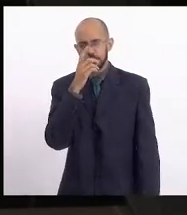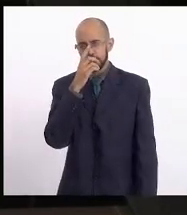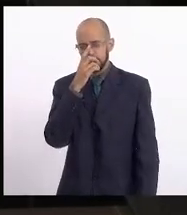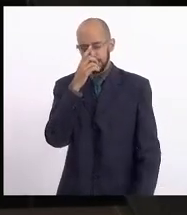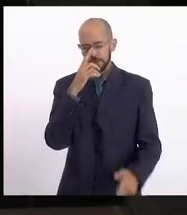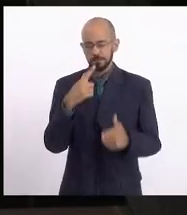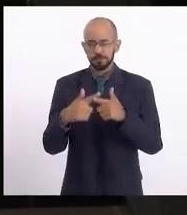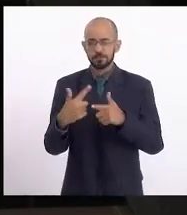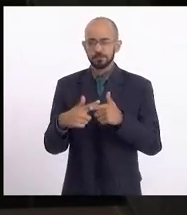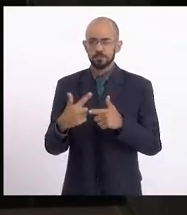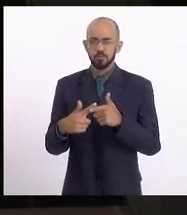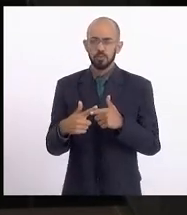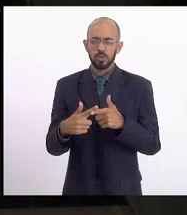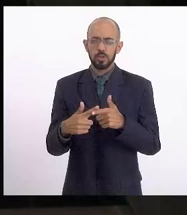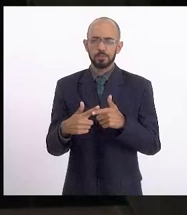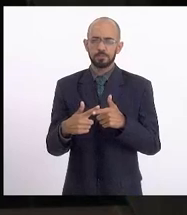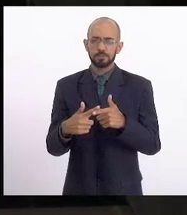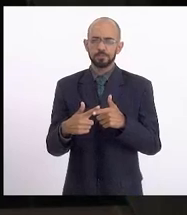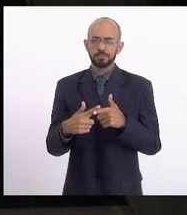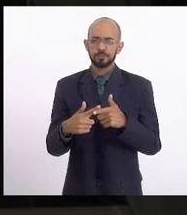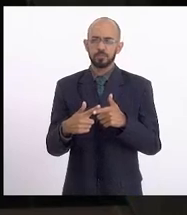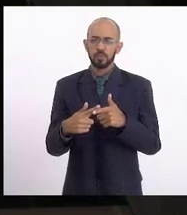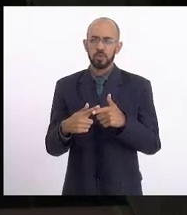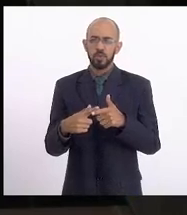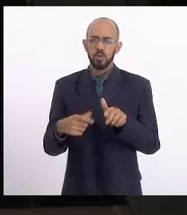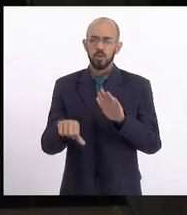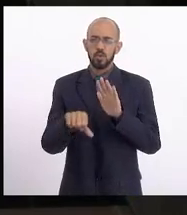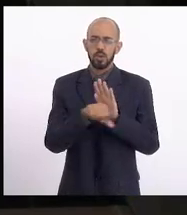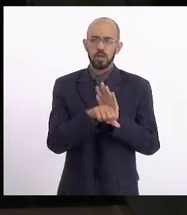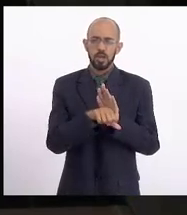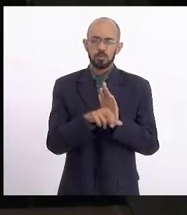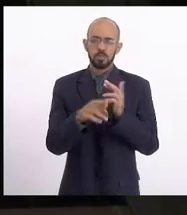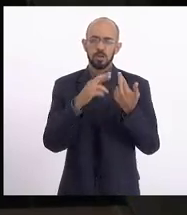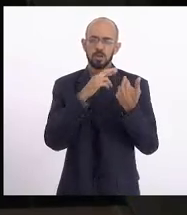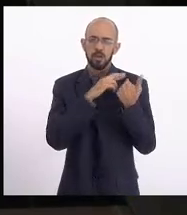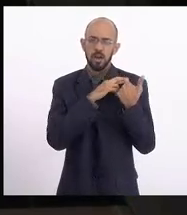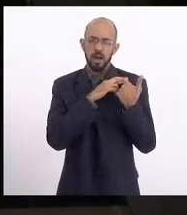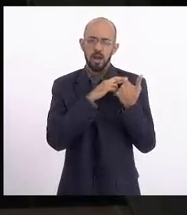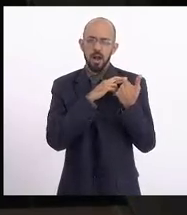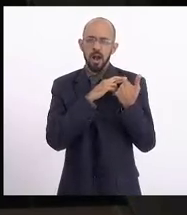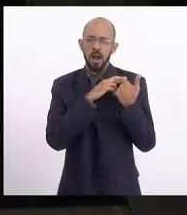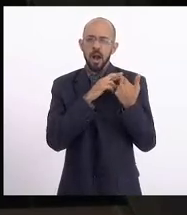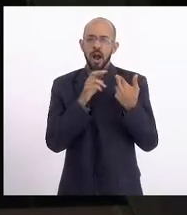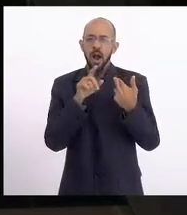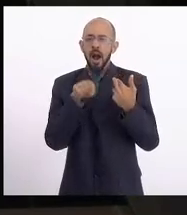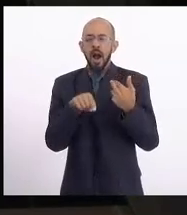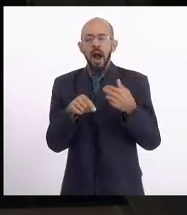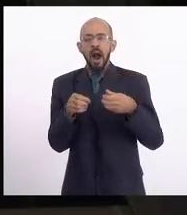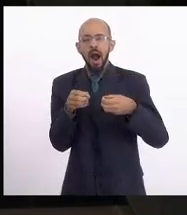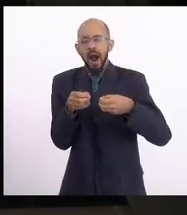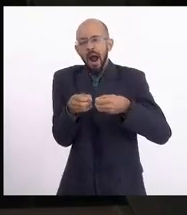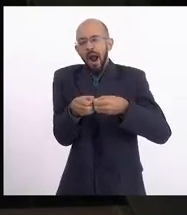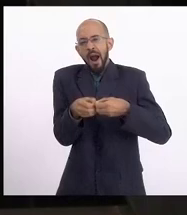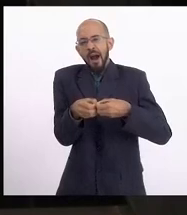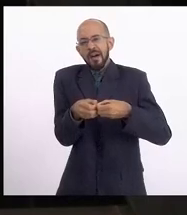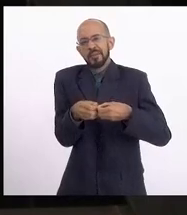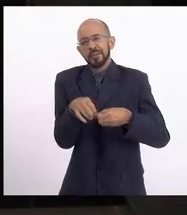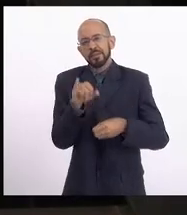Porque o crime de responsabilidade se tangencia muito com a